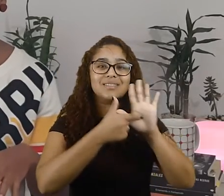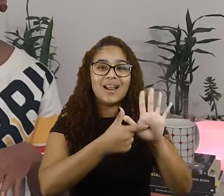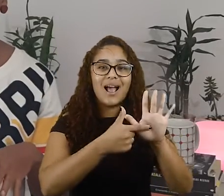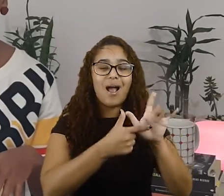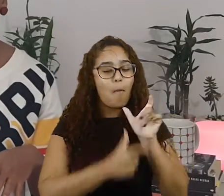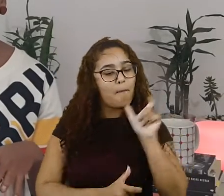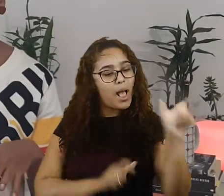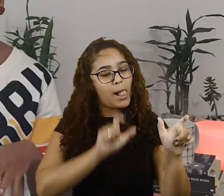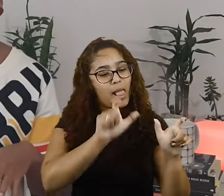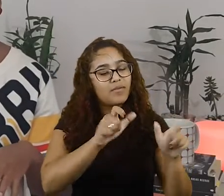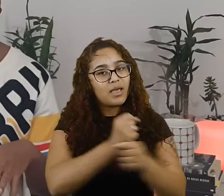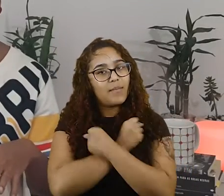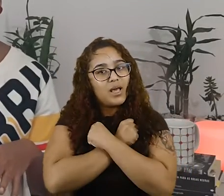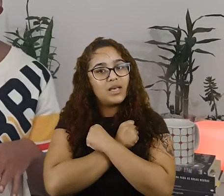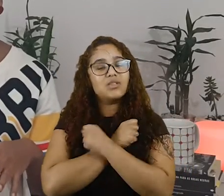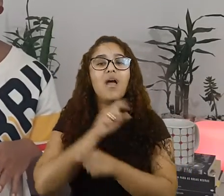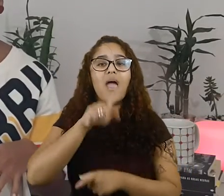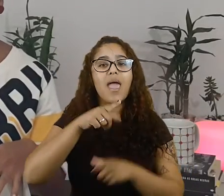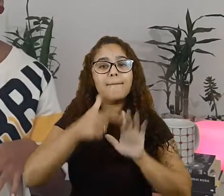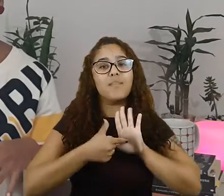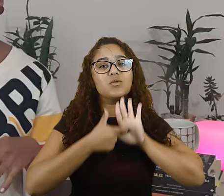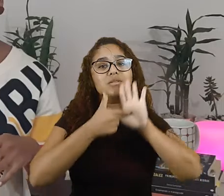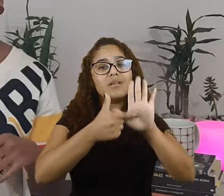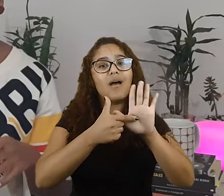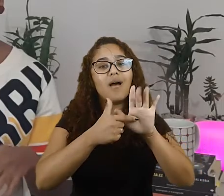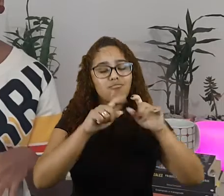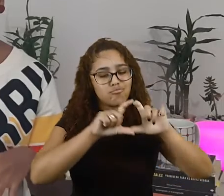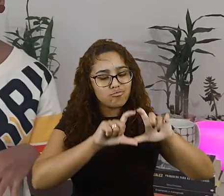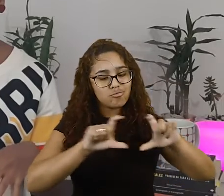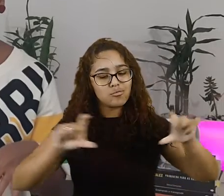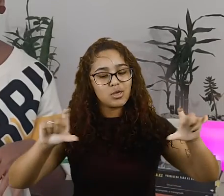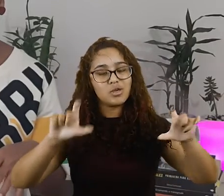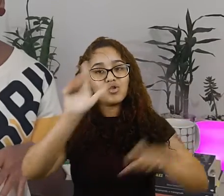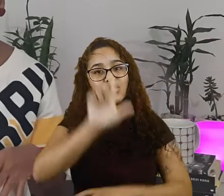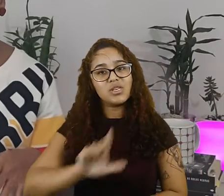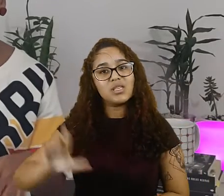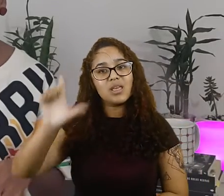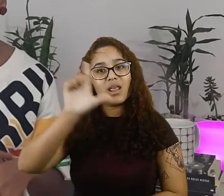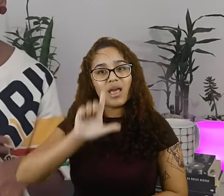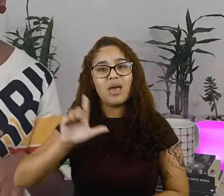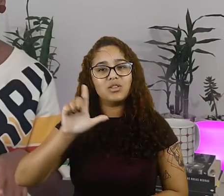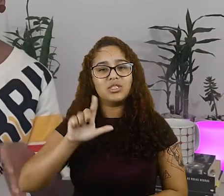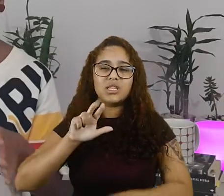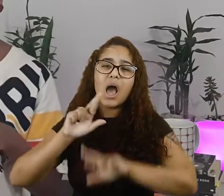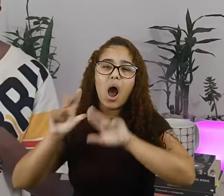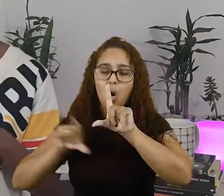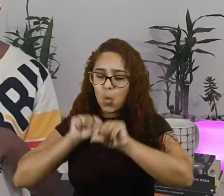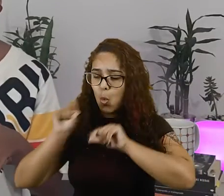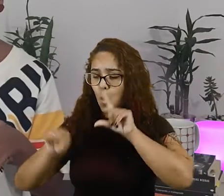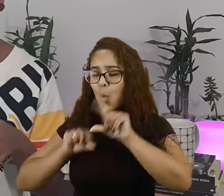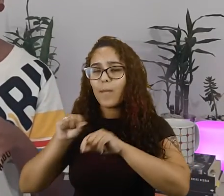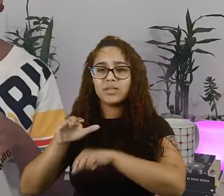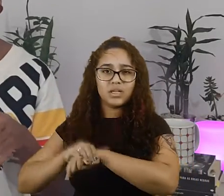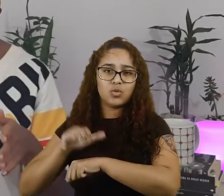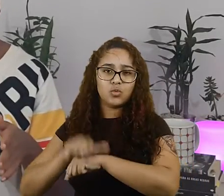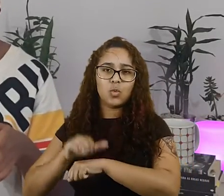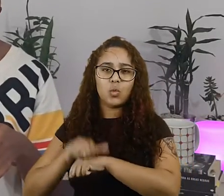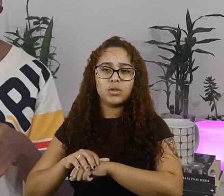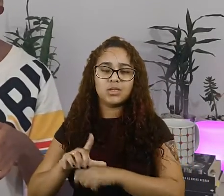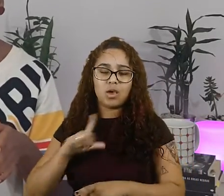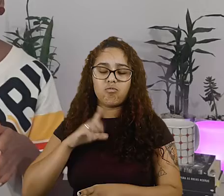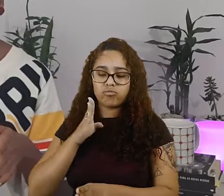lançar o Palavras que Abraçam aqui é trazer, né, esses textos literários de algumas autoras, né, das tantas